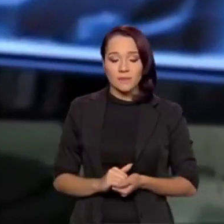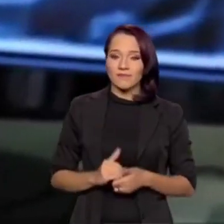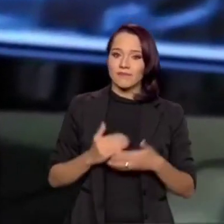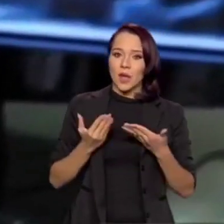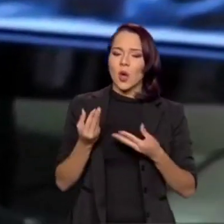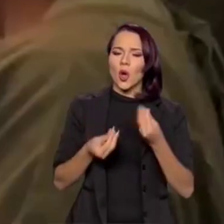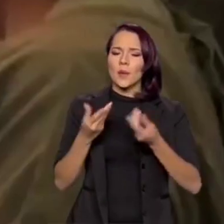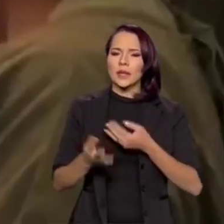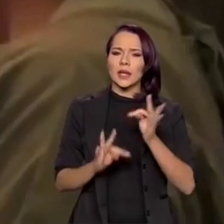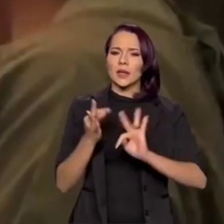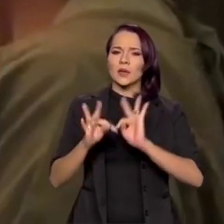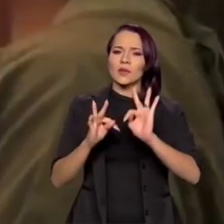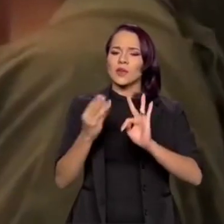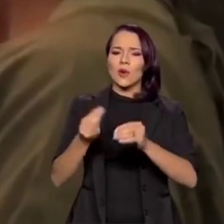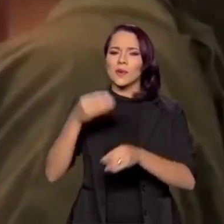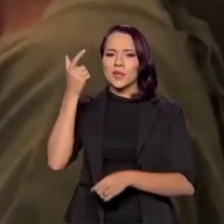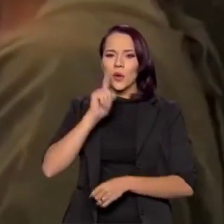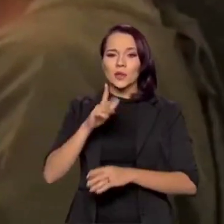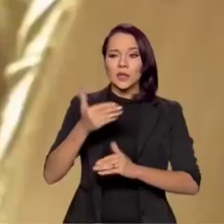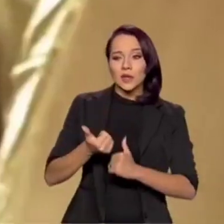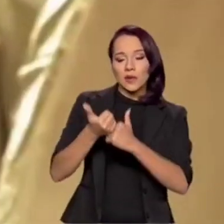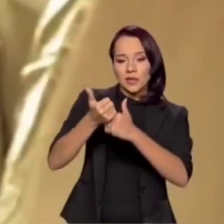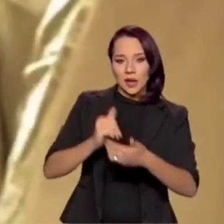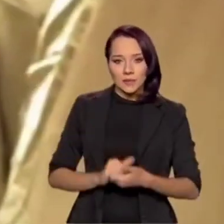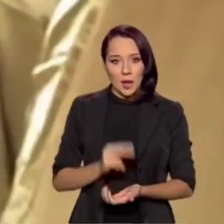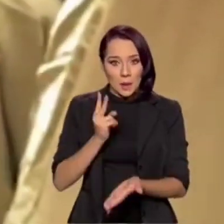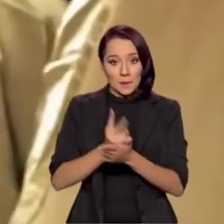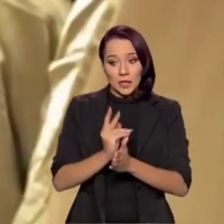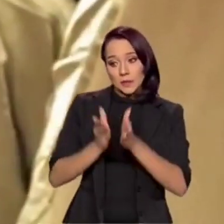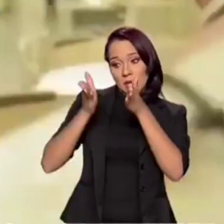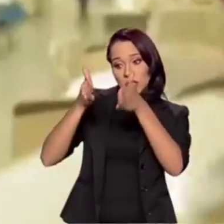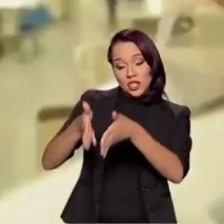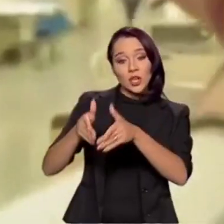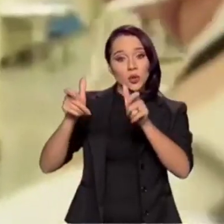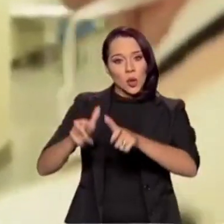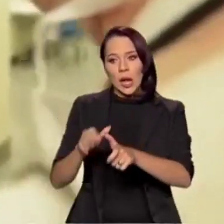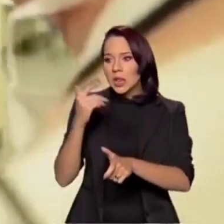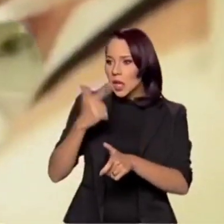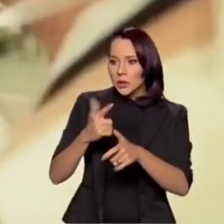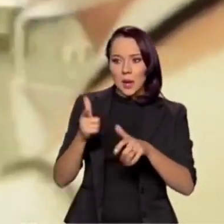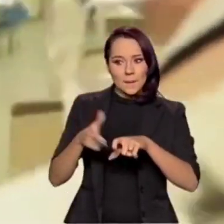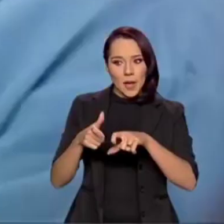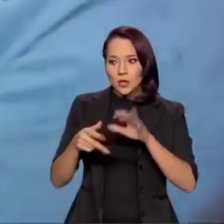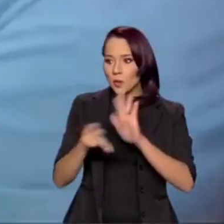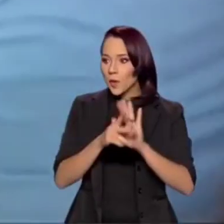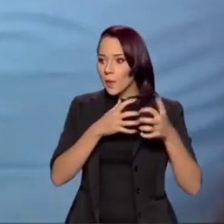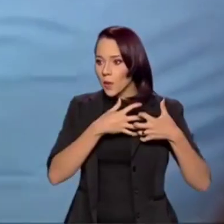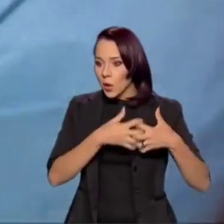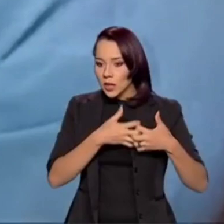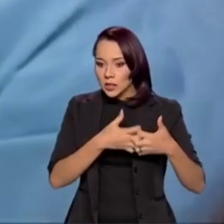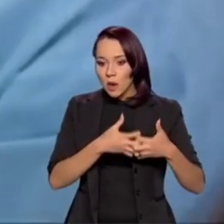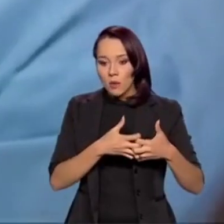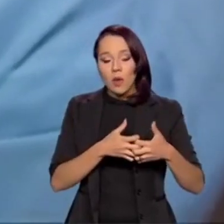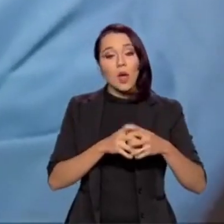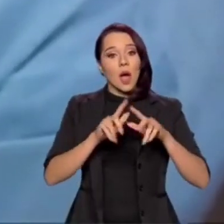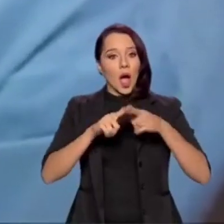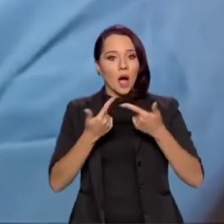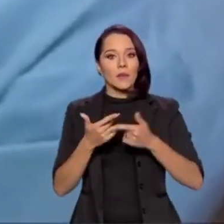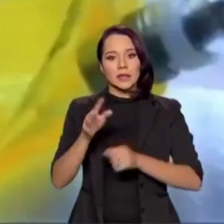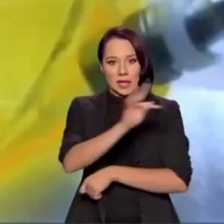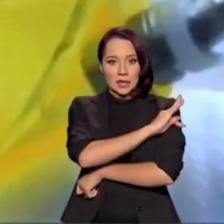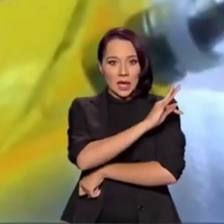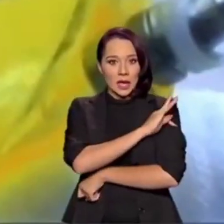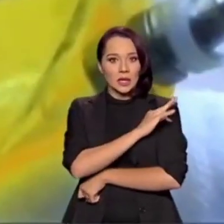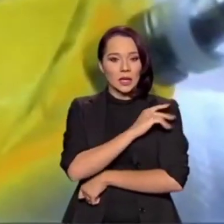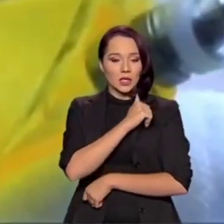nossa tecnologia, como que a gente está conseguindo auxiliar nisso? Mesmo que ele chegue numa unidade onde não tem um cardiologista, tendo uma técnica de